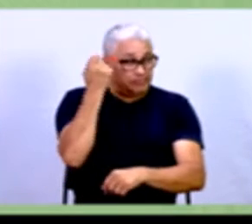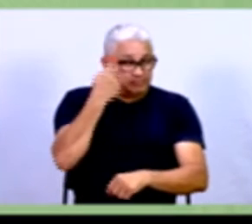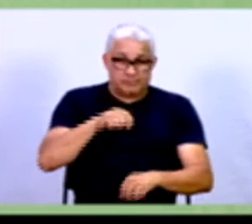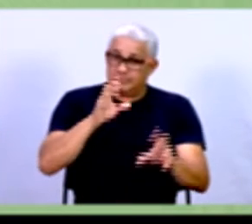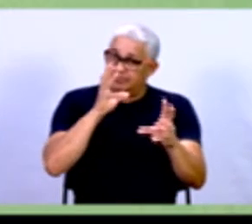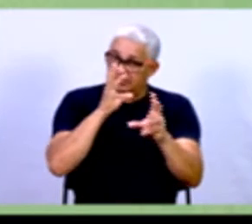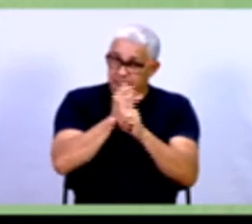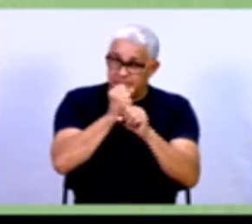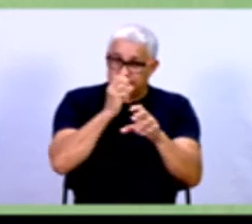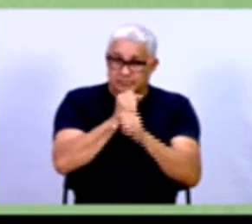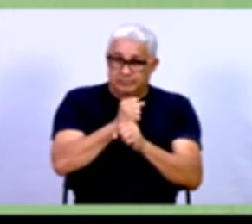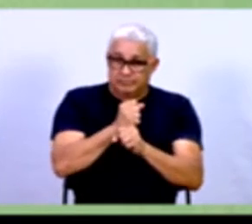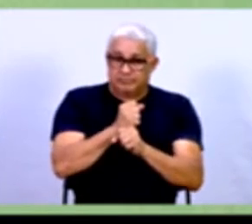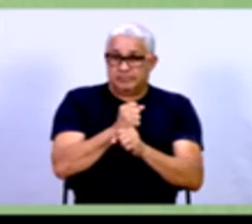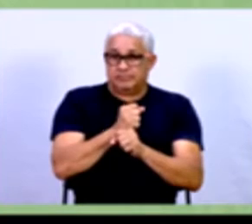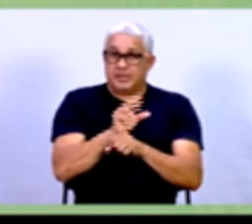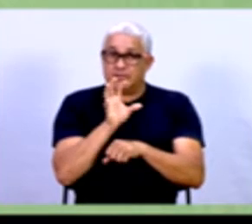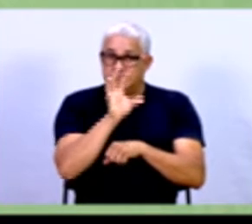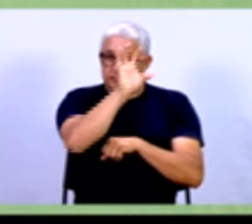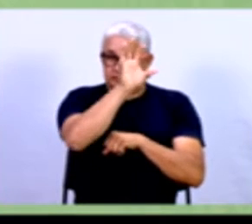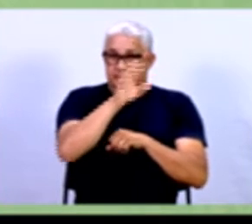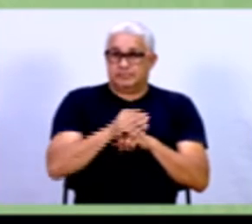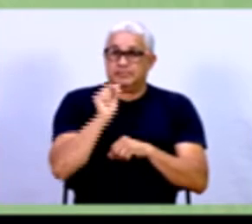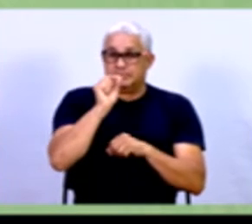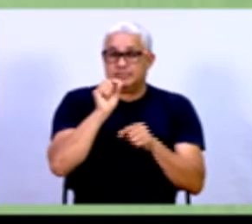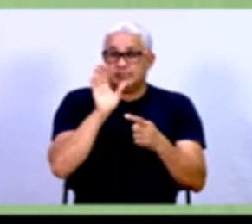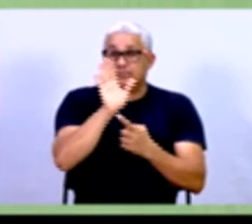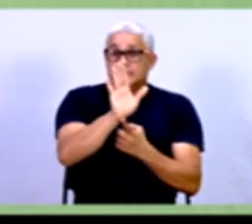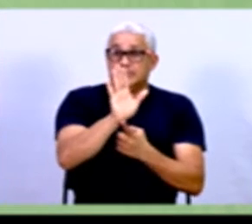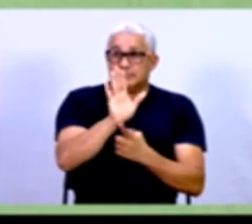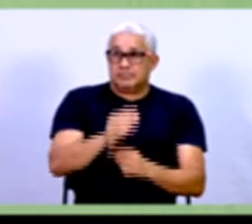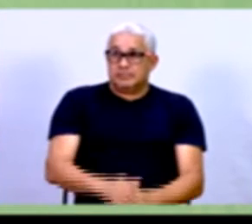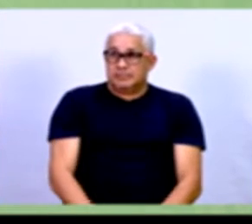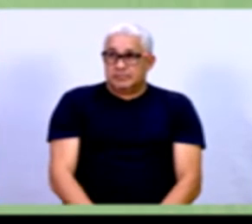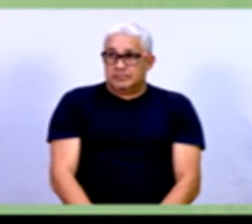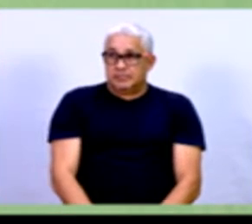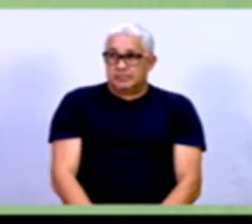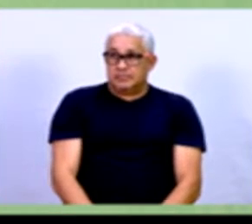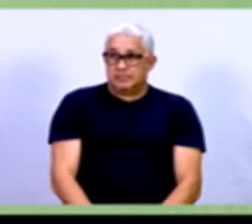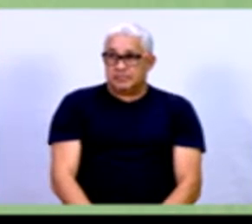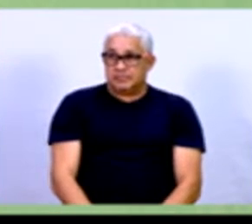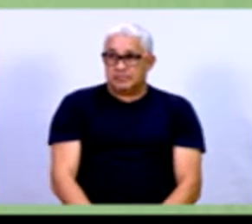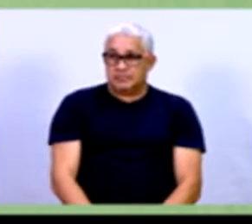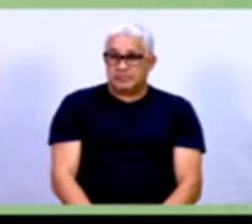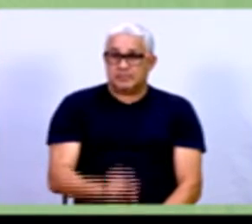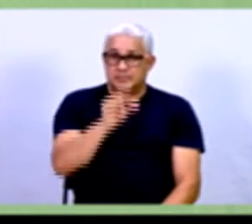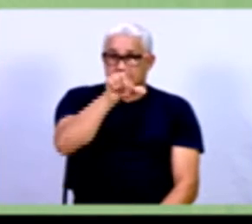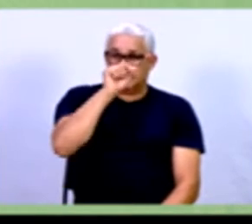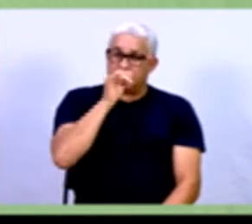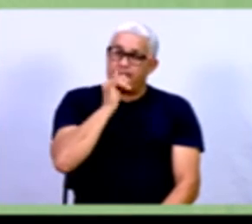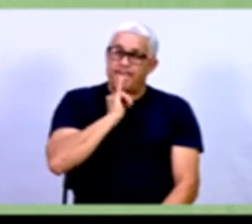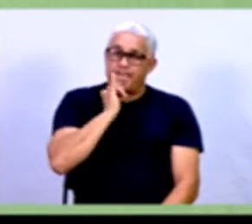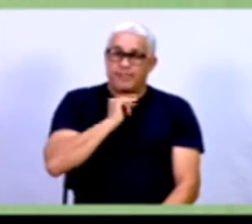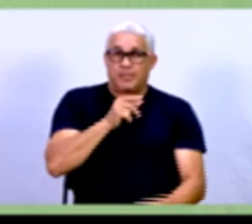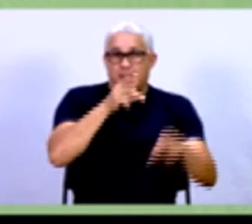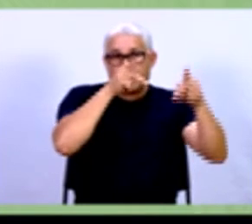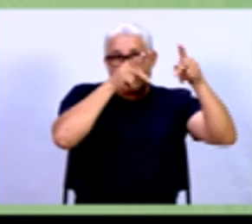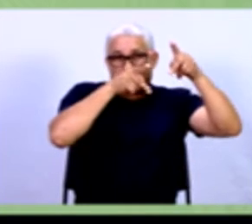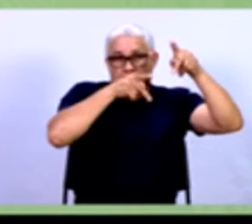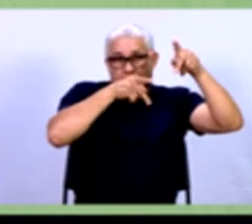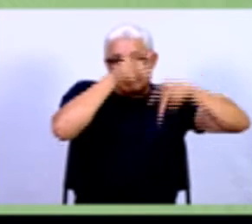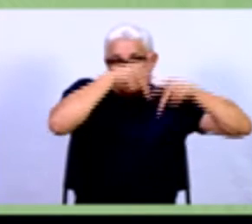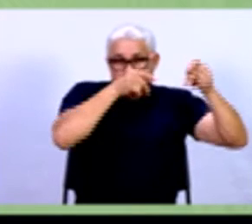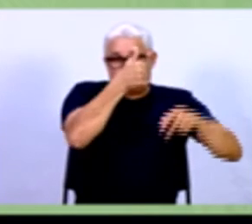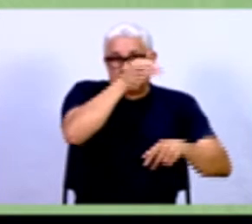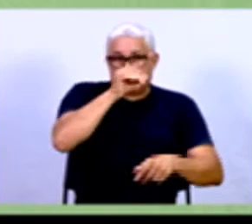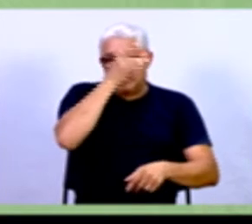ela já é definida assim. Então, o que a gente está mostrando aqui? Se a gente vai escolher, por exemplo, uma população de 100